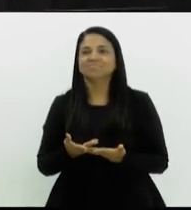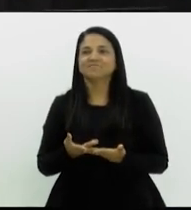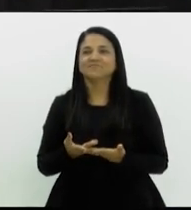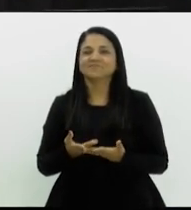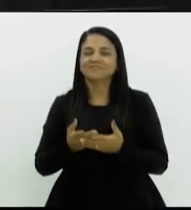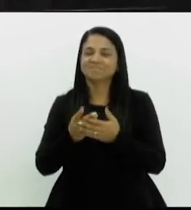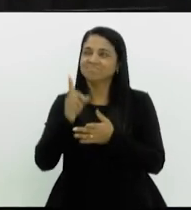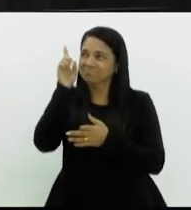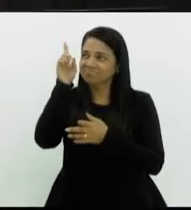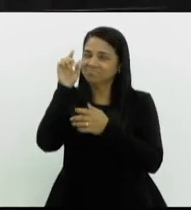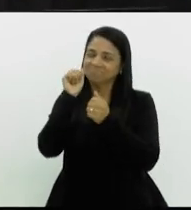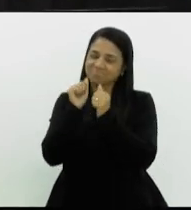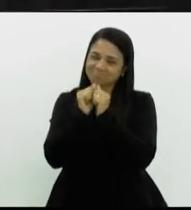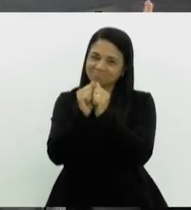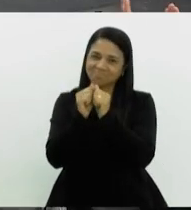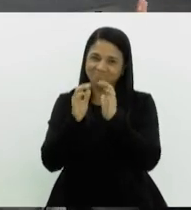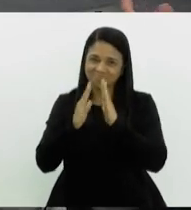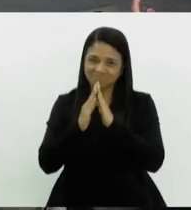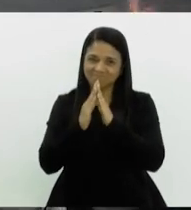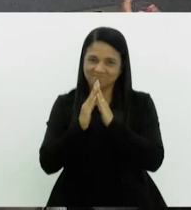todos com Deus, se Deus quiser.